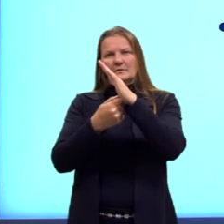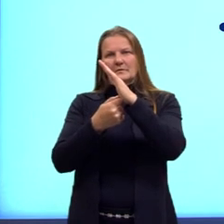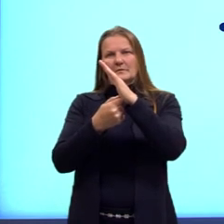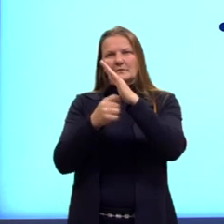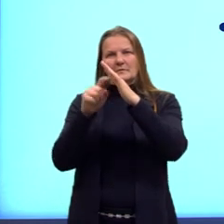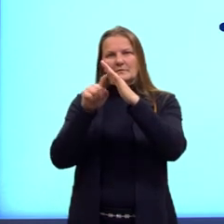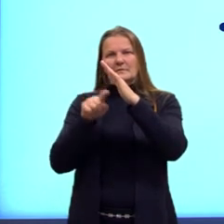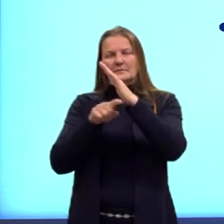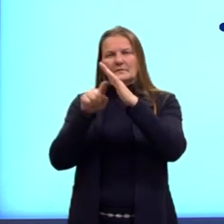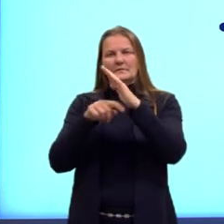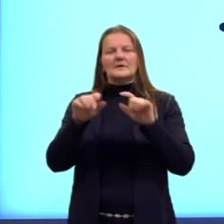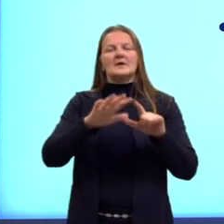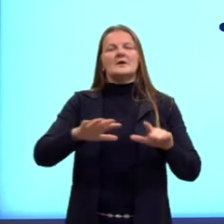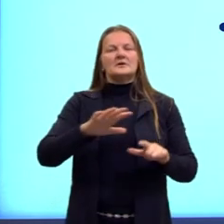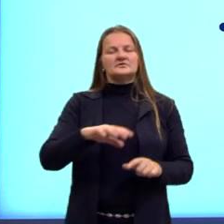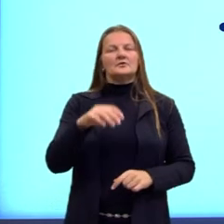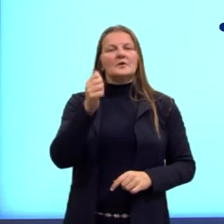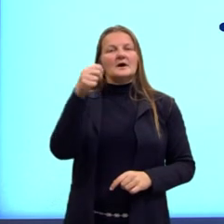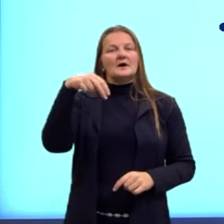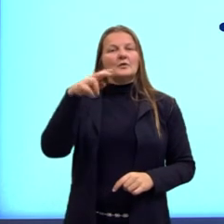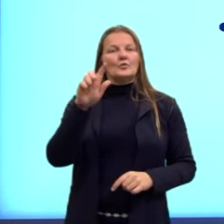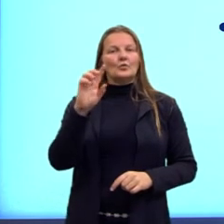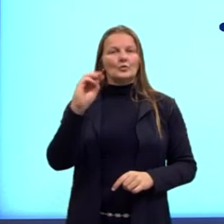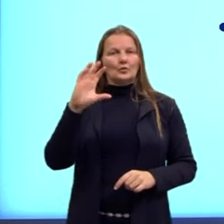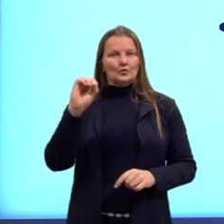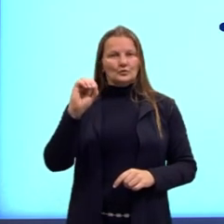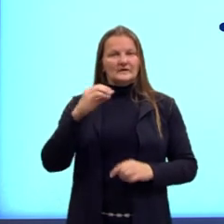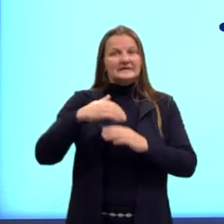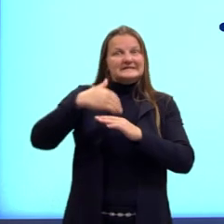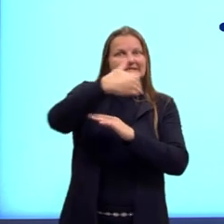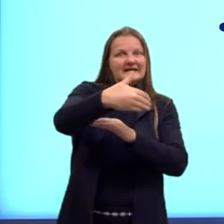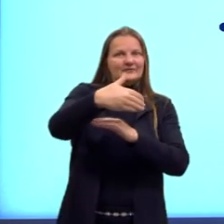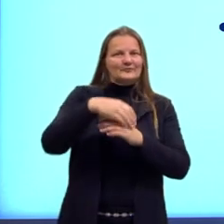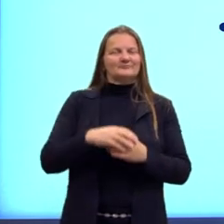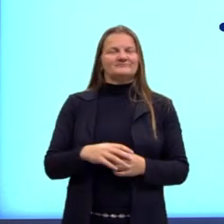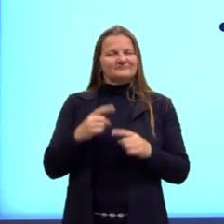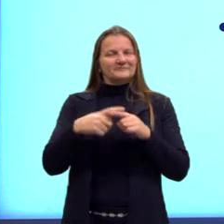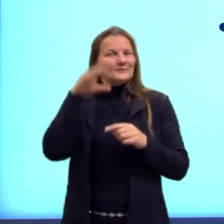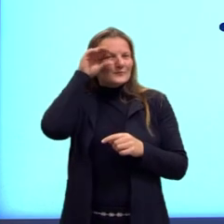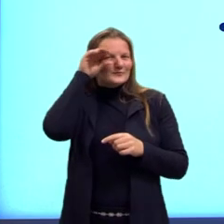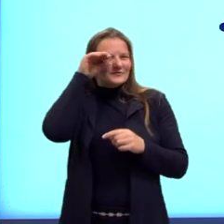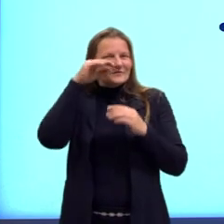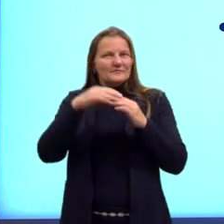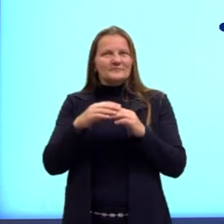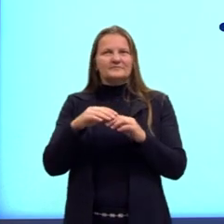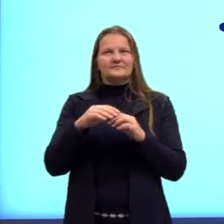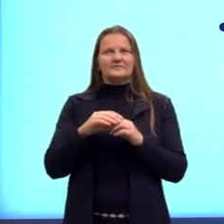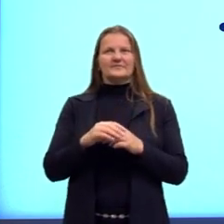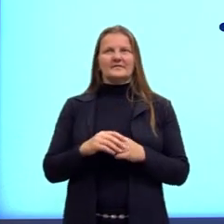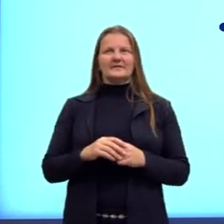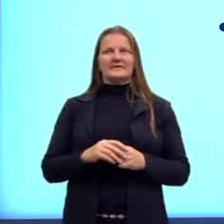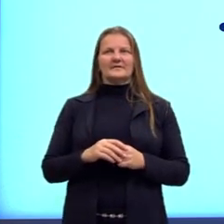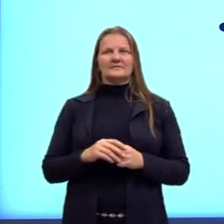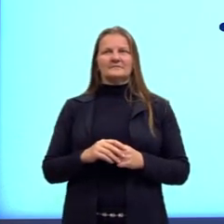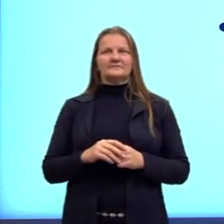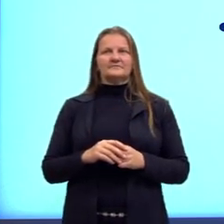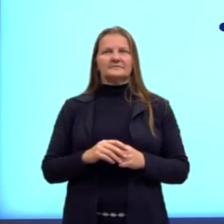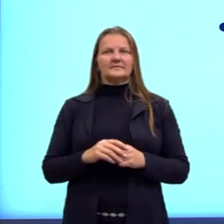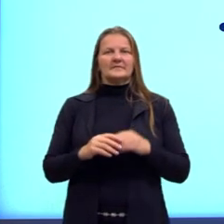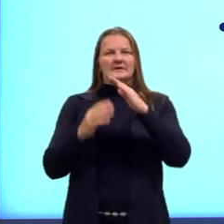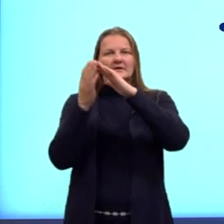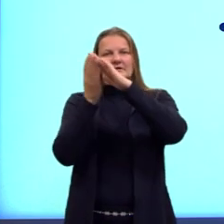nós temos uma região chamada de ângulo externo e nós podemos observar que o ângulo externo e o ângulo